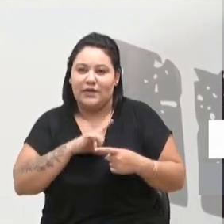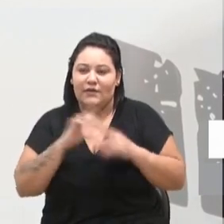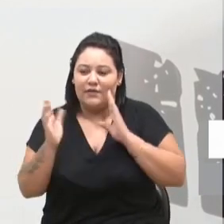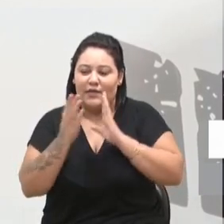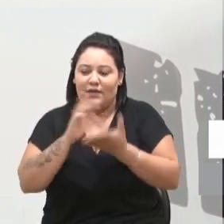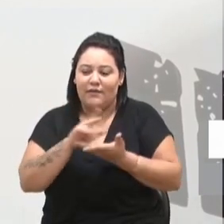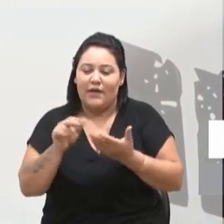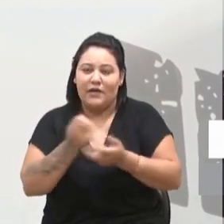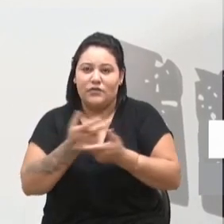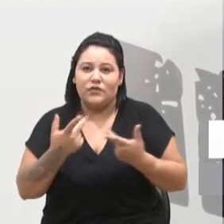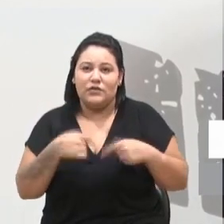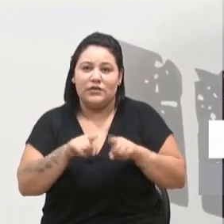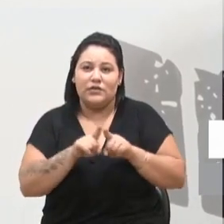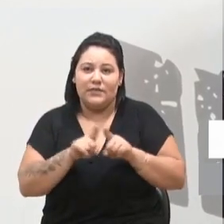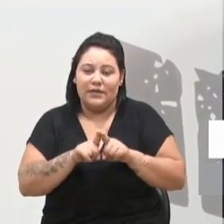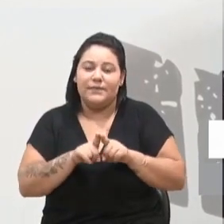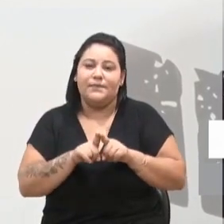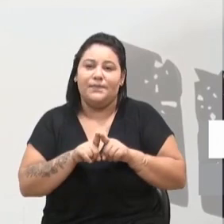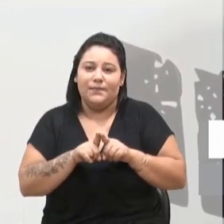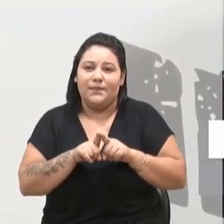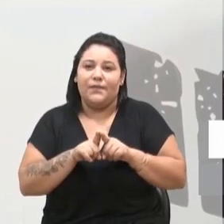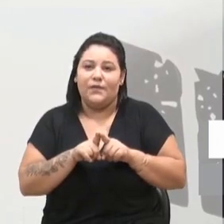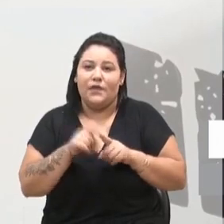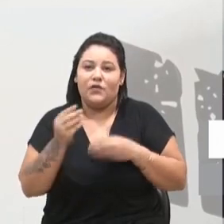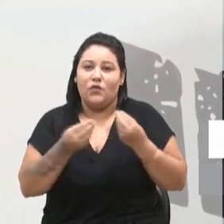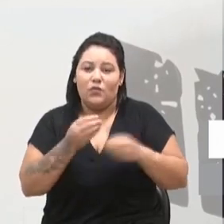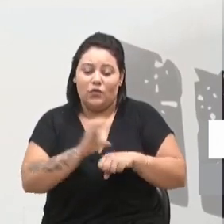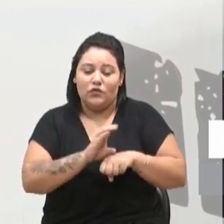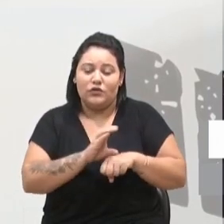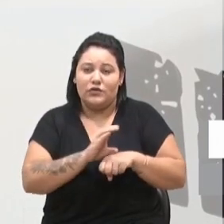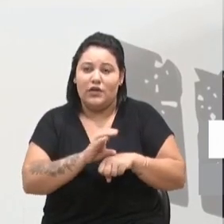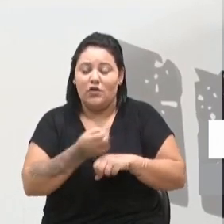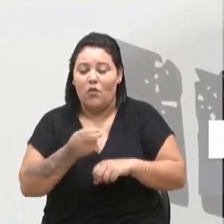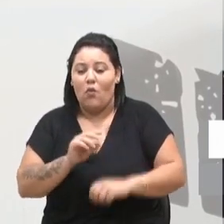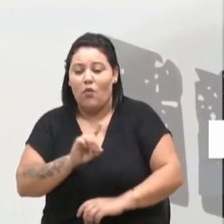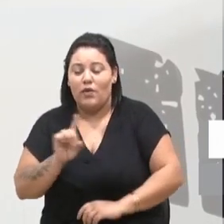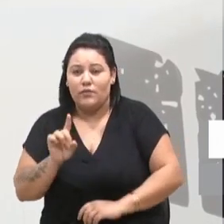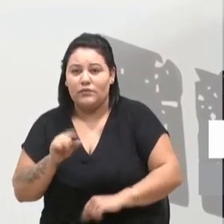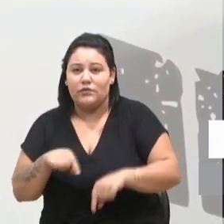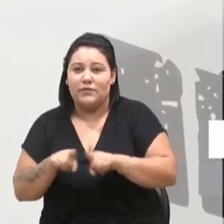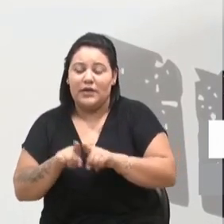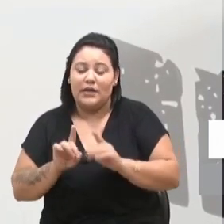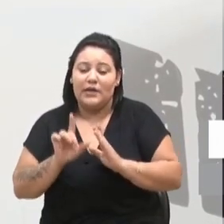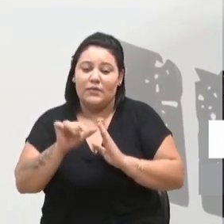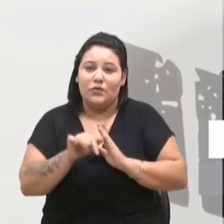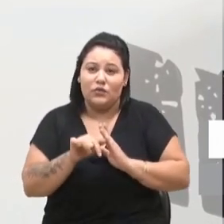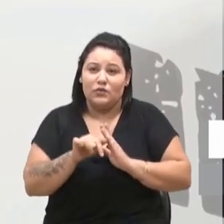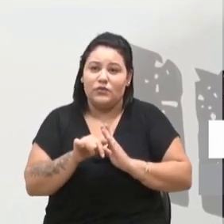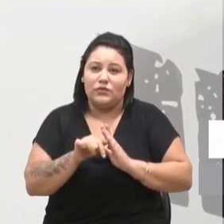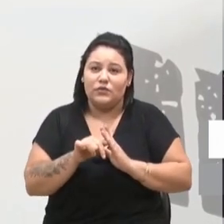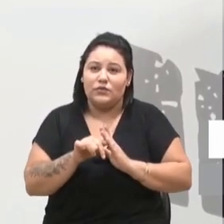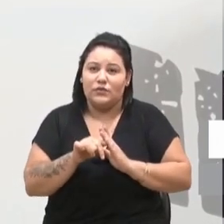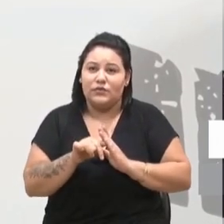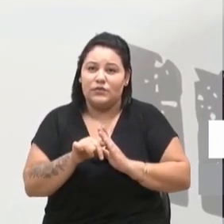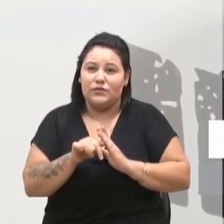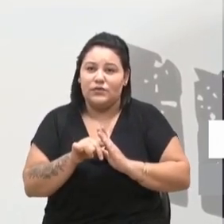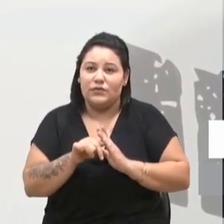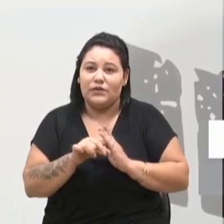elas dão seus devidos pareceres, né, de constitucionalidade ou não, e após isso, sim, aí está pronto para